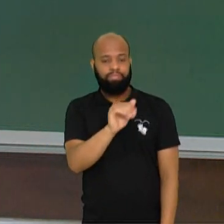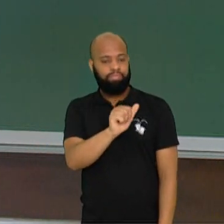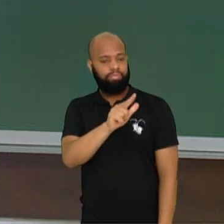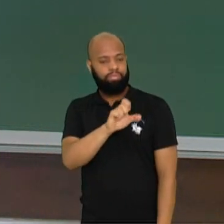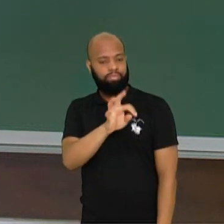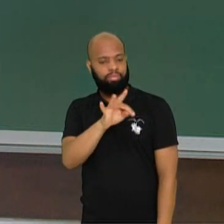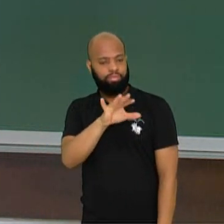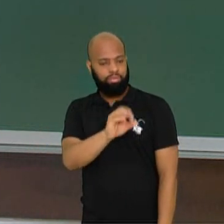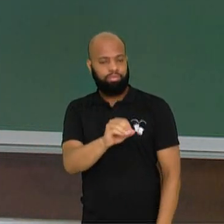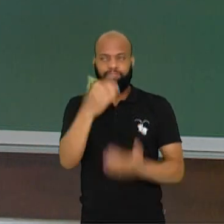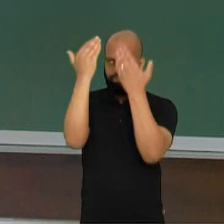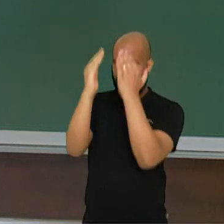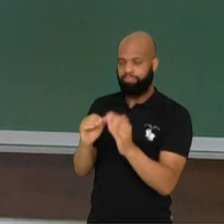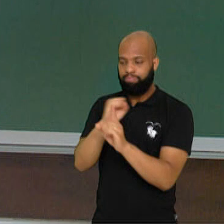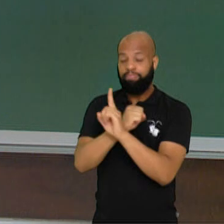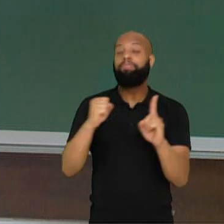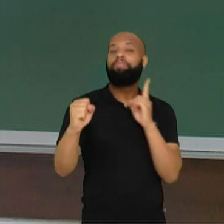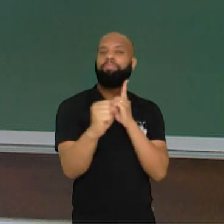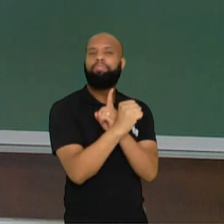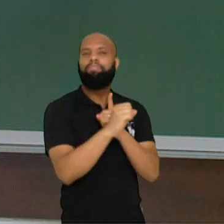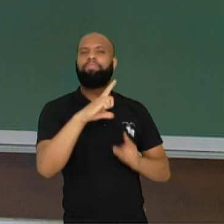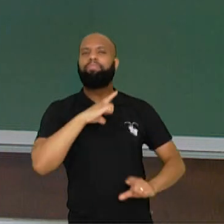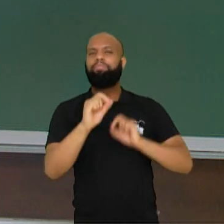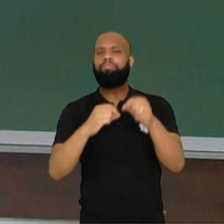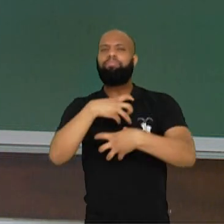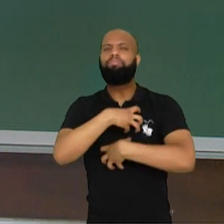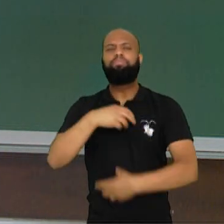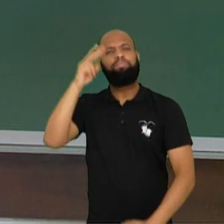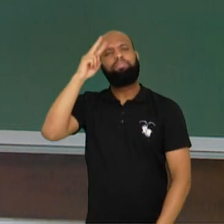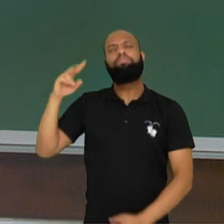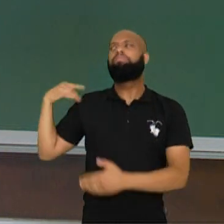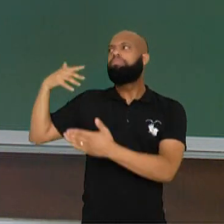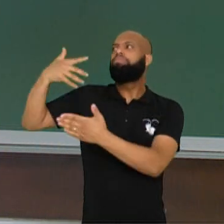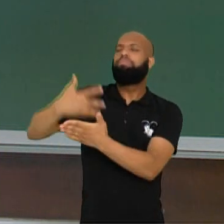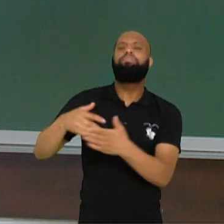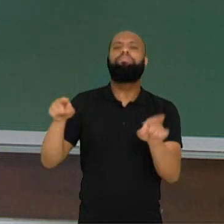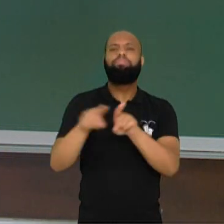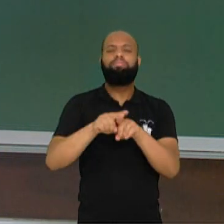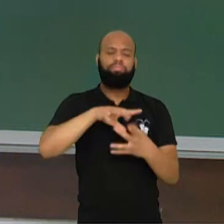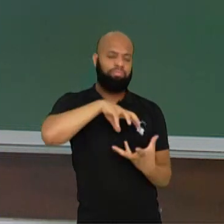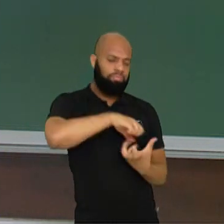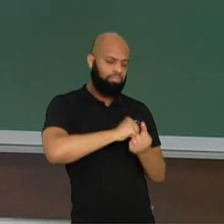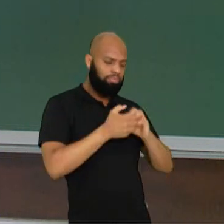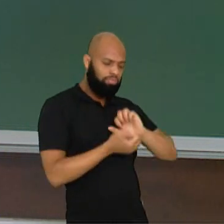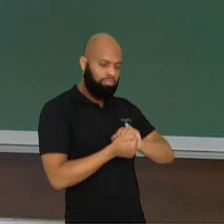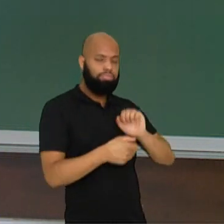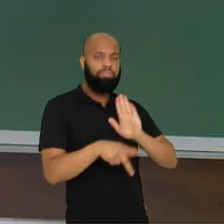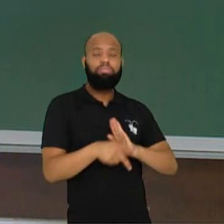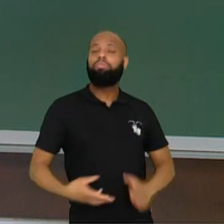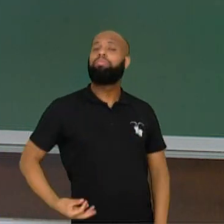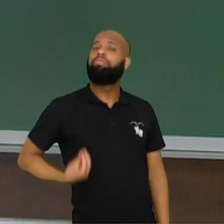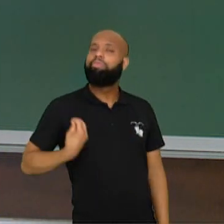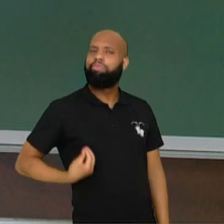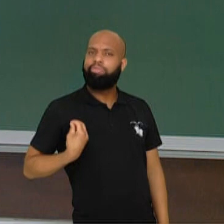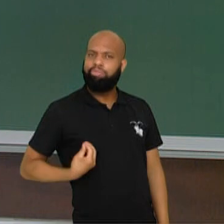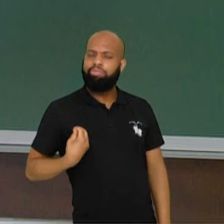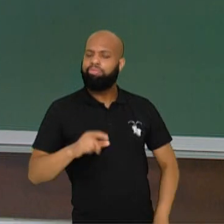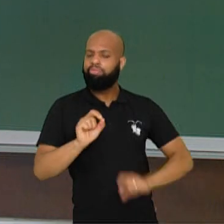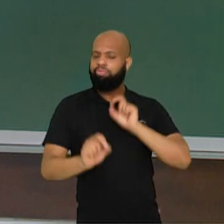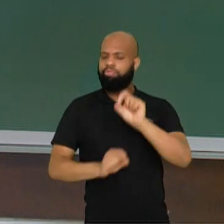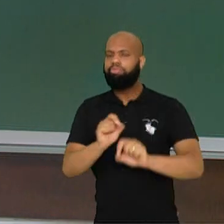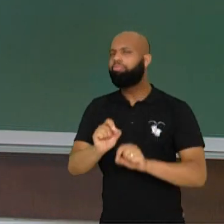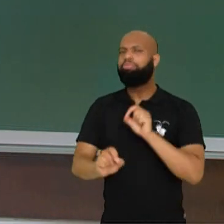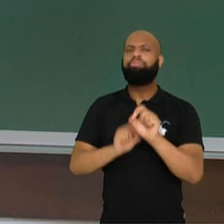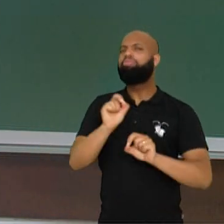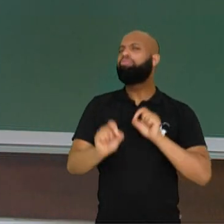da sociedade que leva em consideração as condições históricas e materiais de existência. E que condições